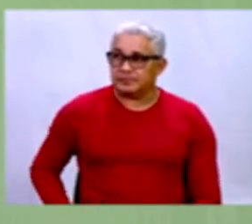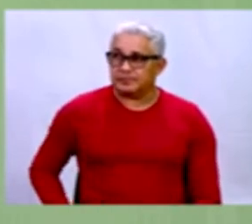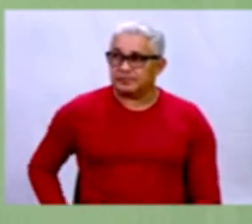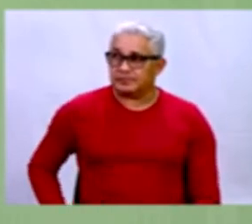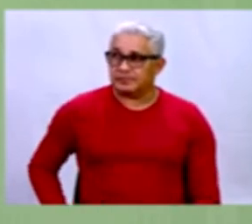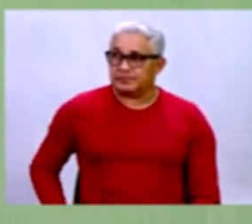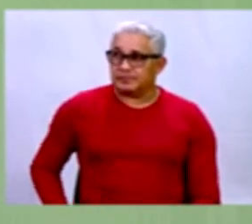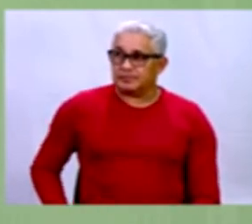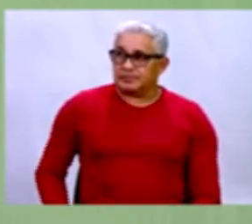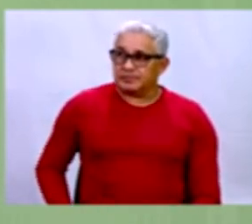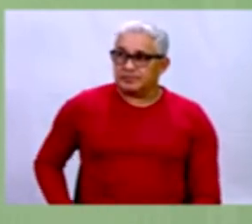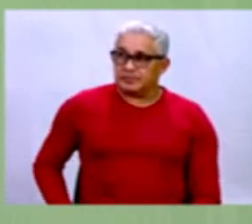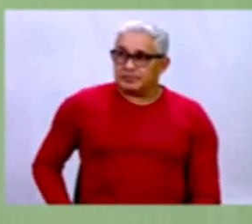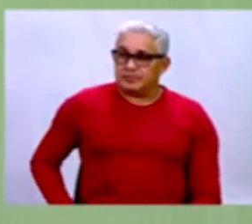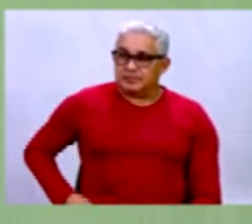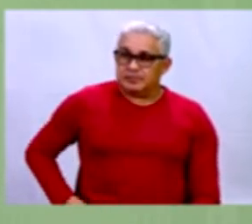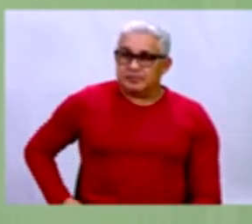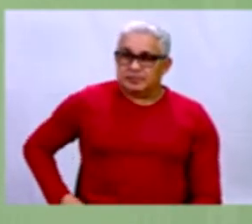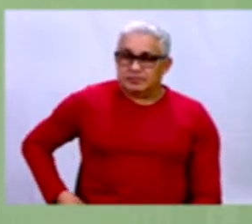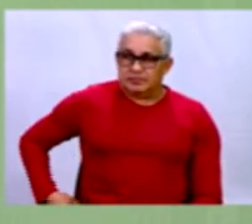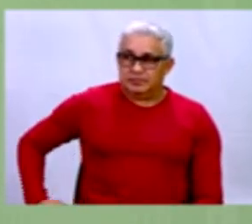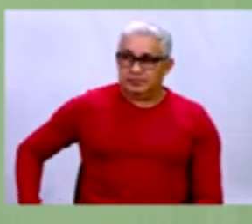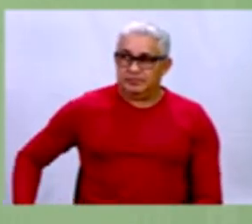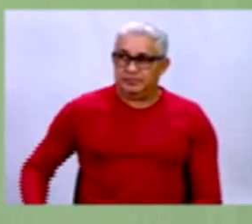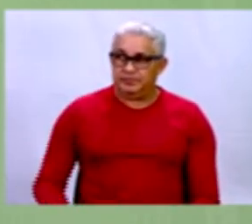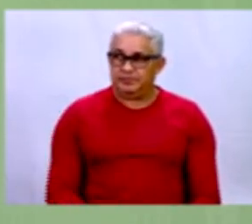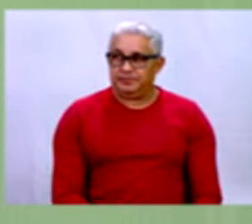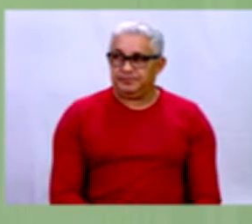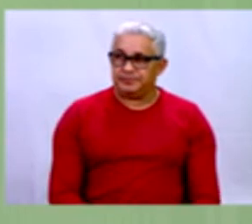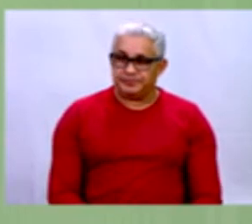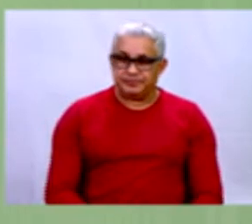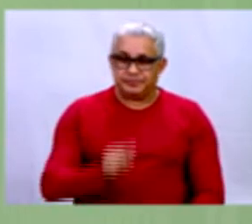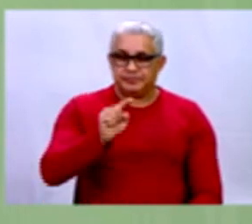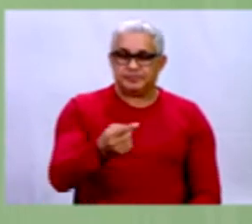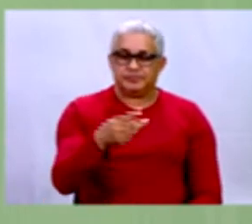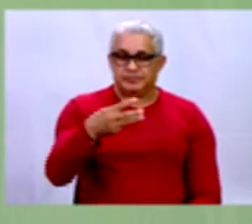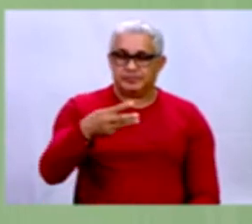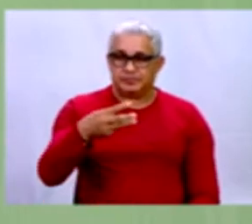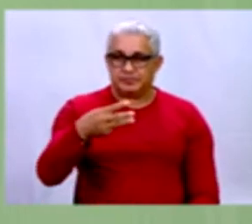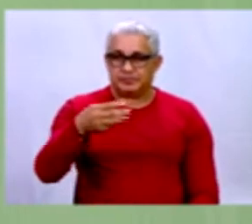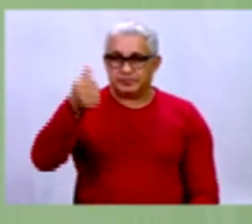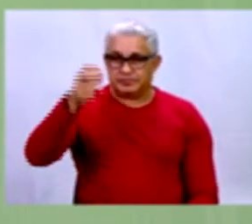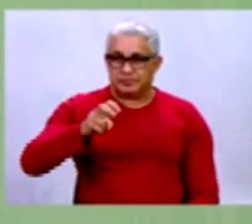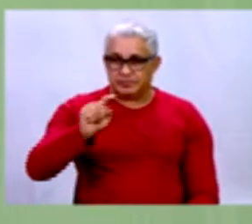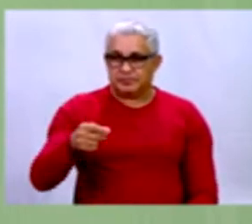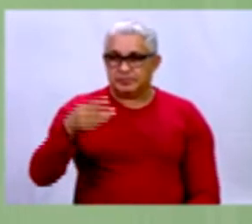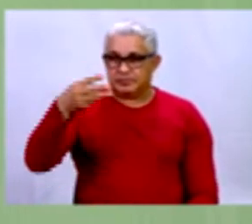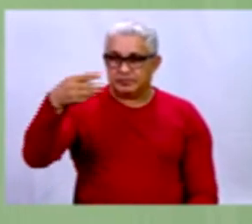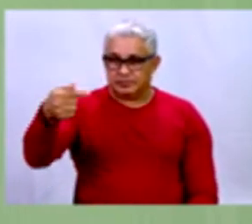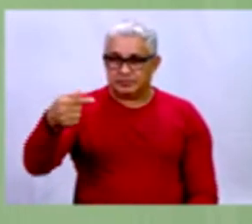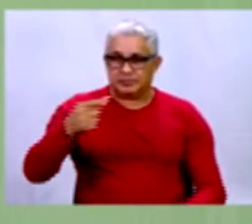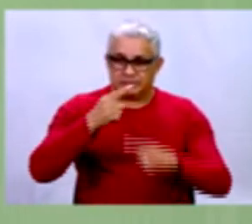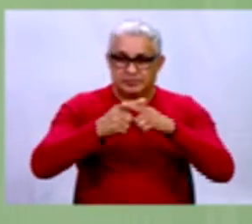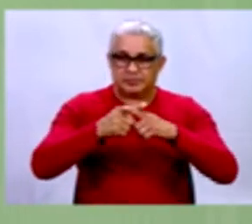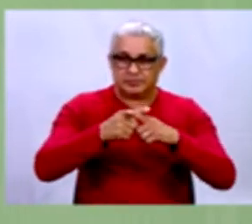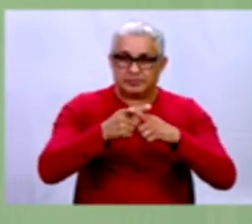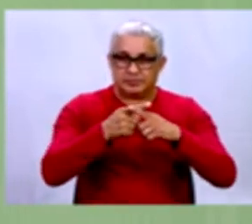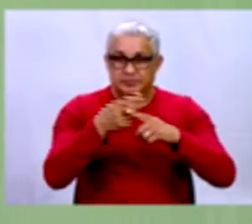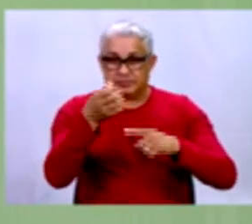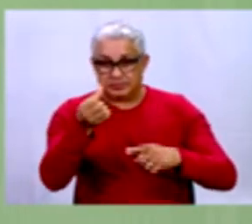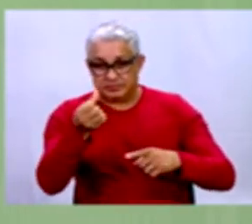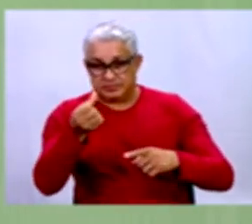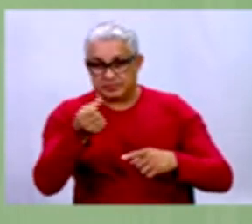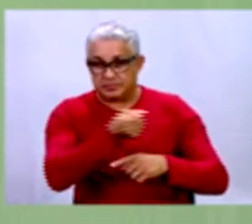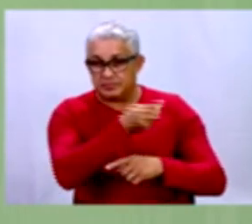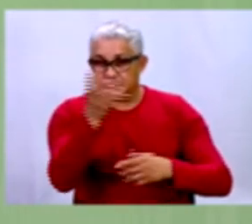Então, eu tenho que o meu valor presente é 1.315,37. Quantidade de parcelas, tá aqui, 6.